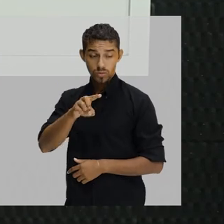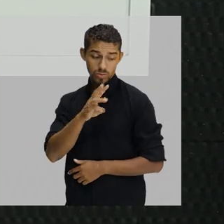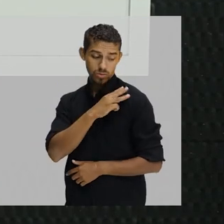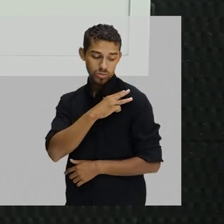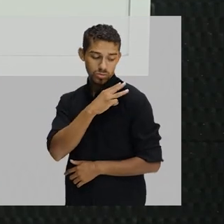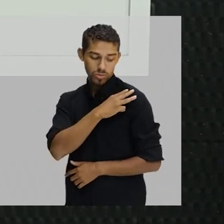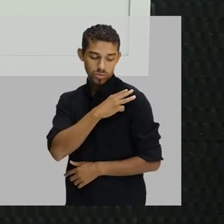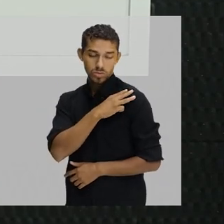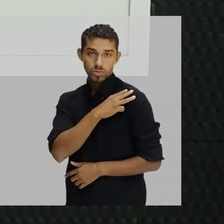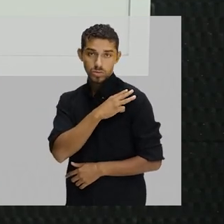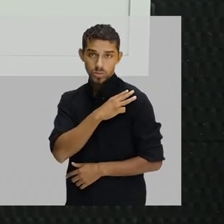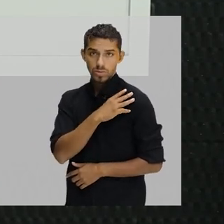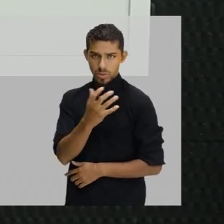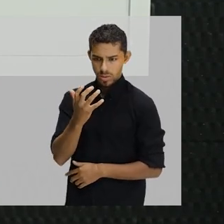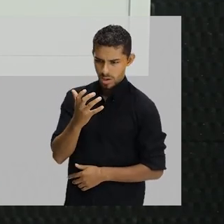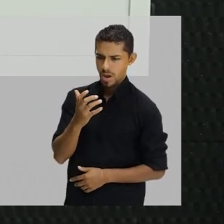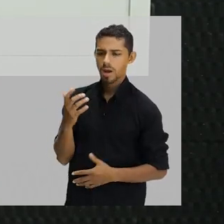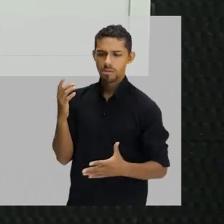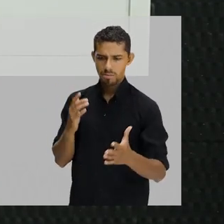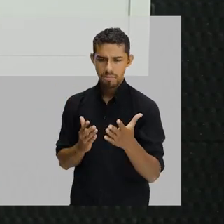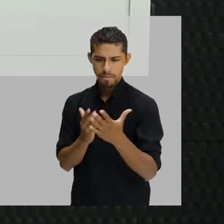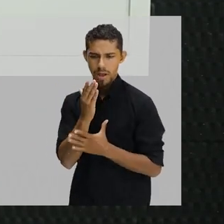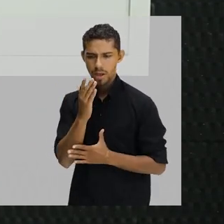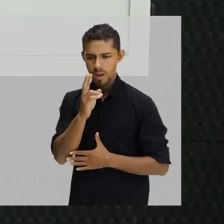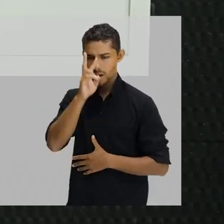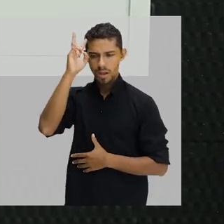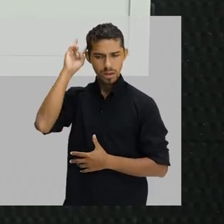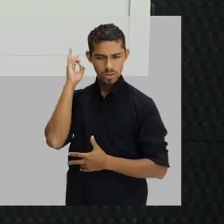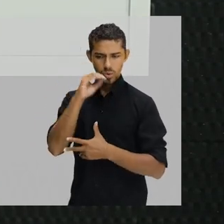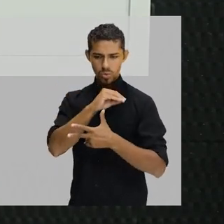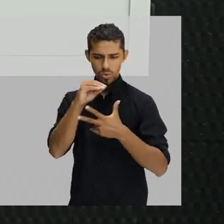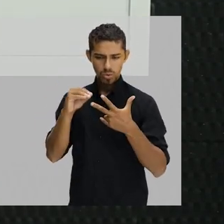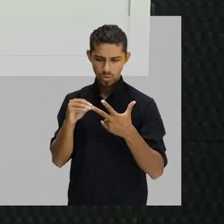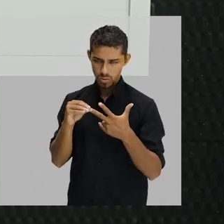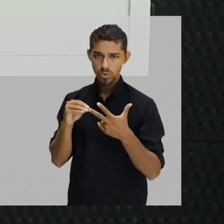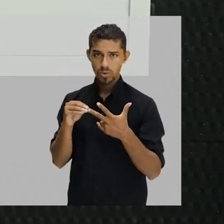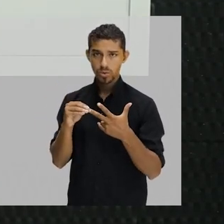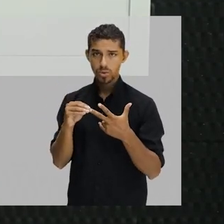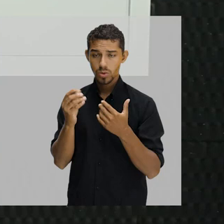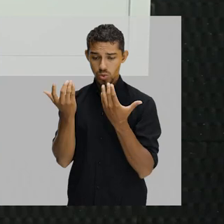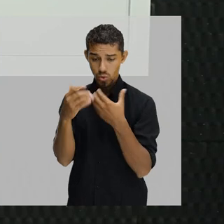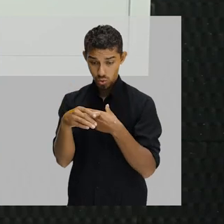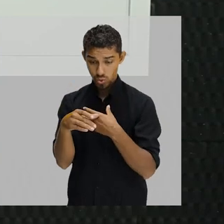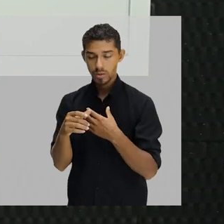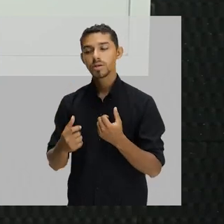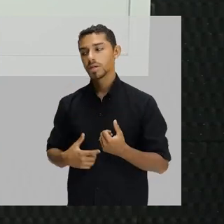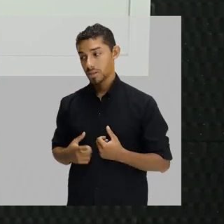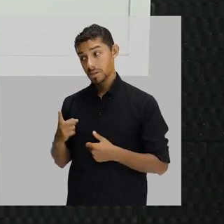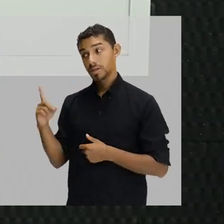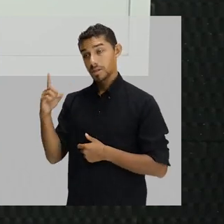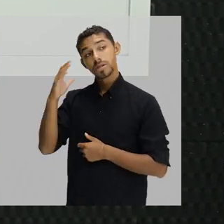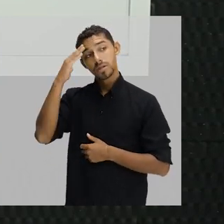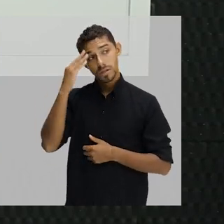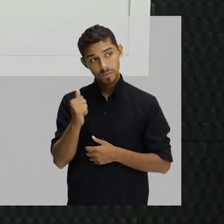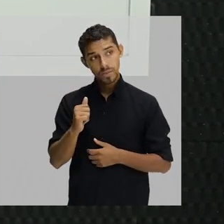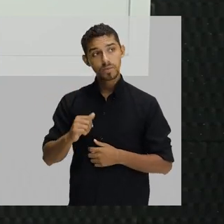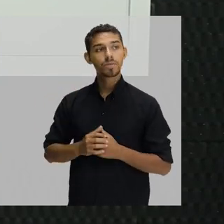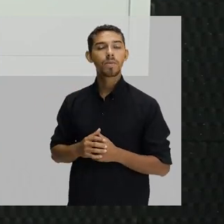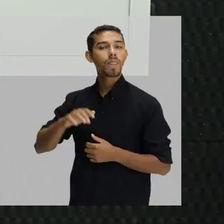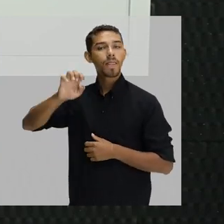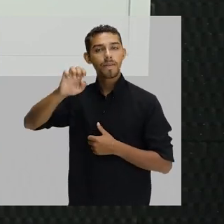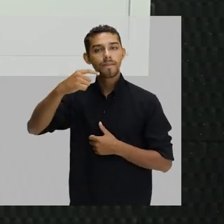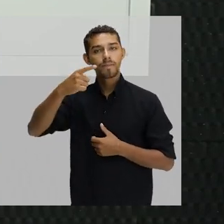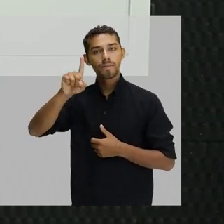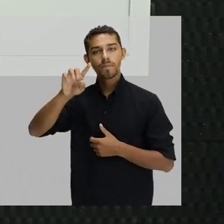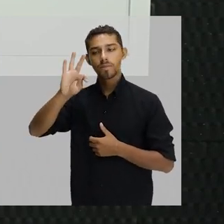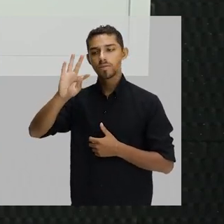que almeja um vestibular, isso aqui é uma coisa que você não pode deixar de saber. E aqui, obviamente, esta palavra ethos, ela